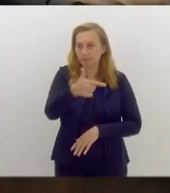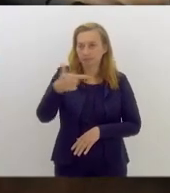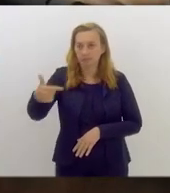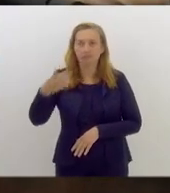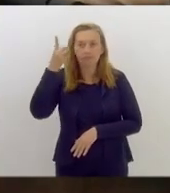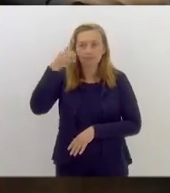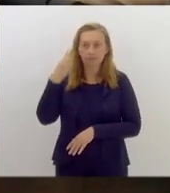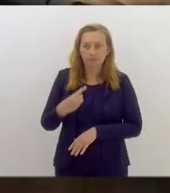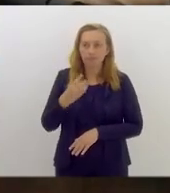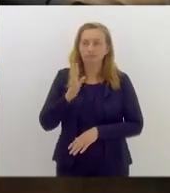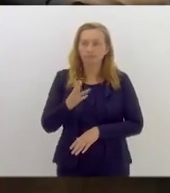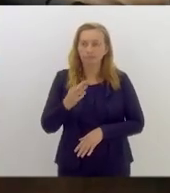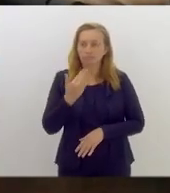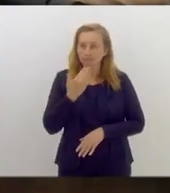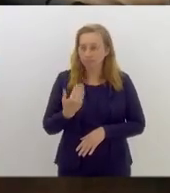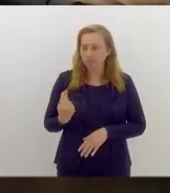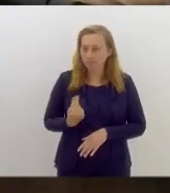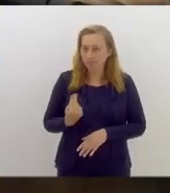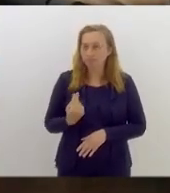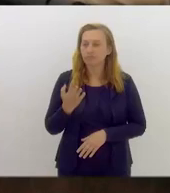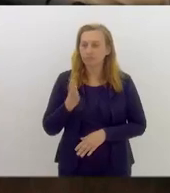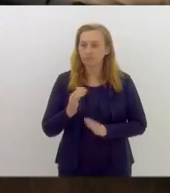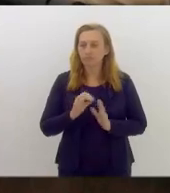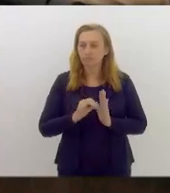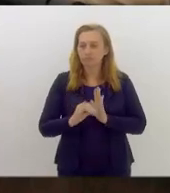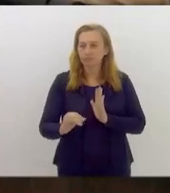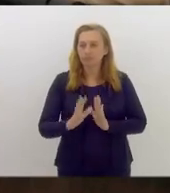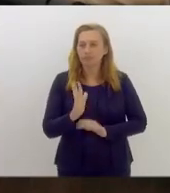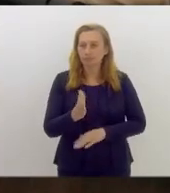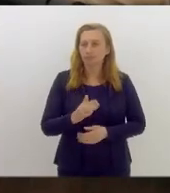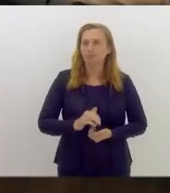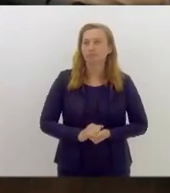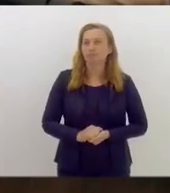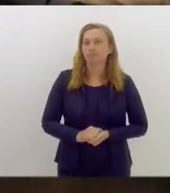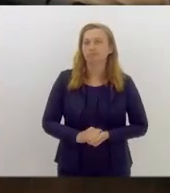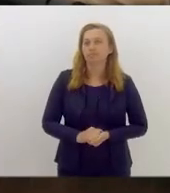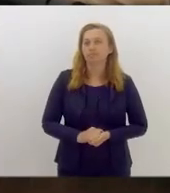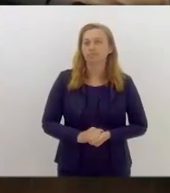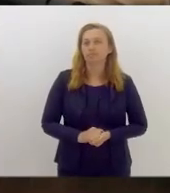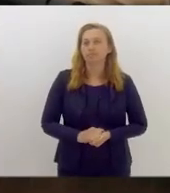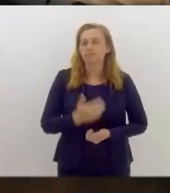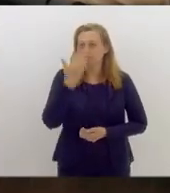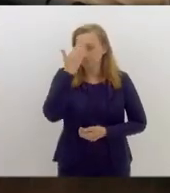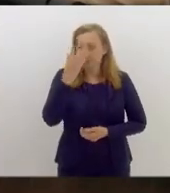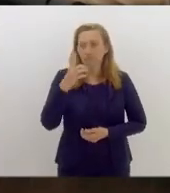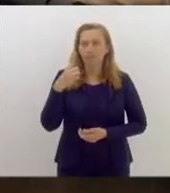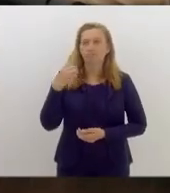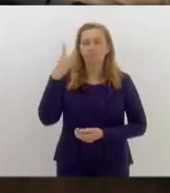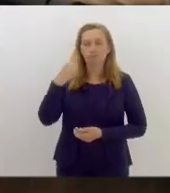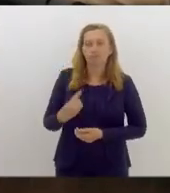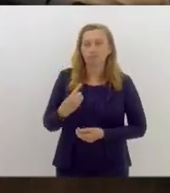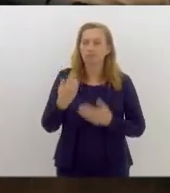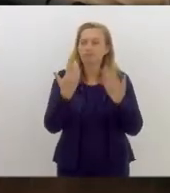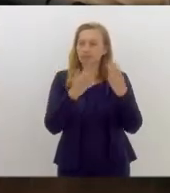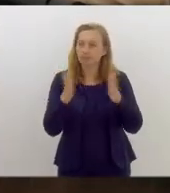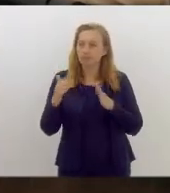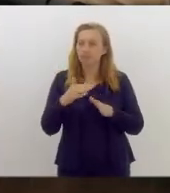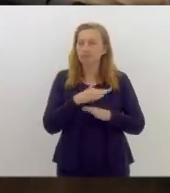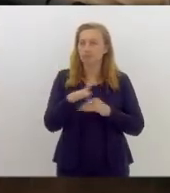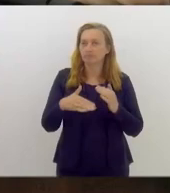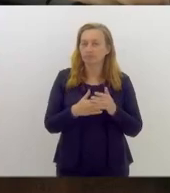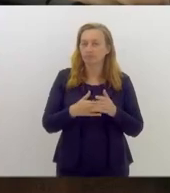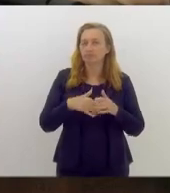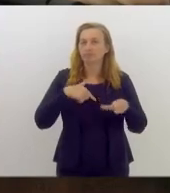Dani Monteiro já tinha me concedido a coautoria, foi até publicada já. Ok. Você não sabia porque não estava aqui na pauta, só para agradecer a Dani e cumprimentar os trabalhadores e